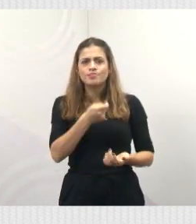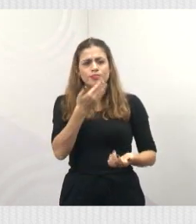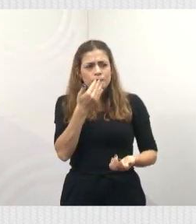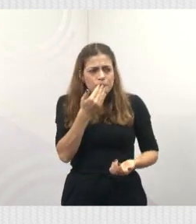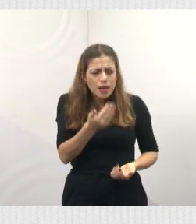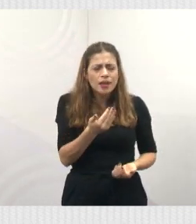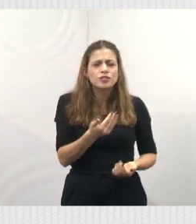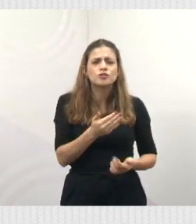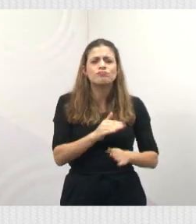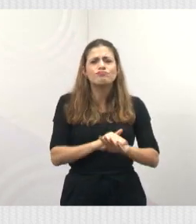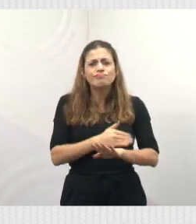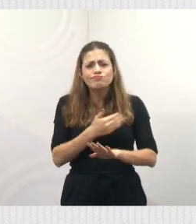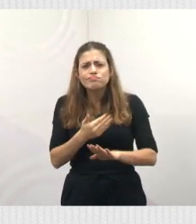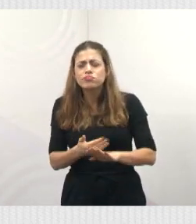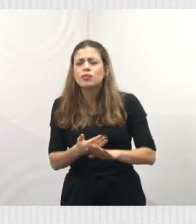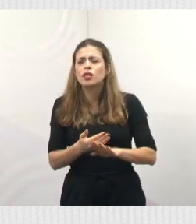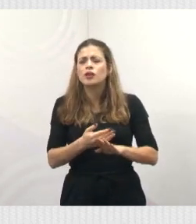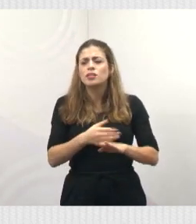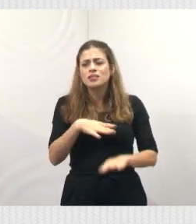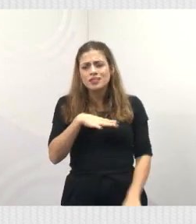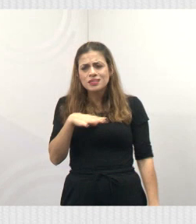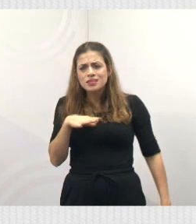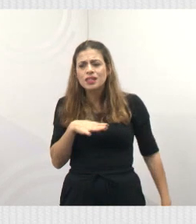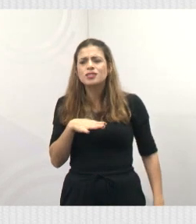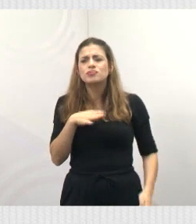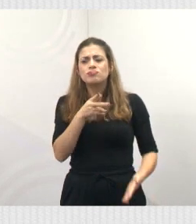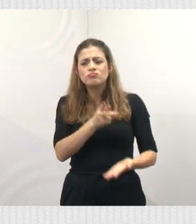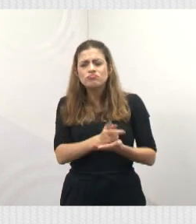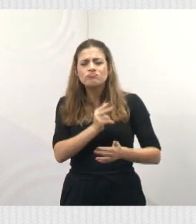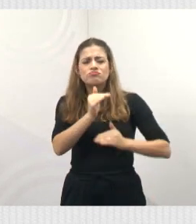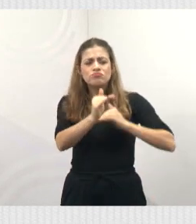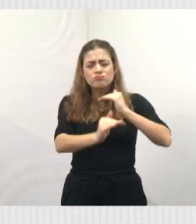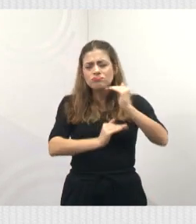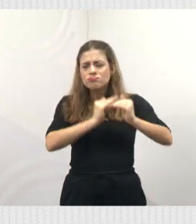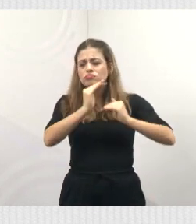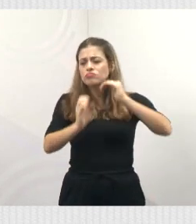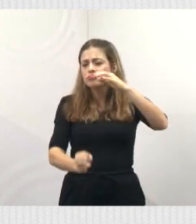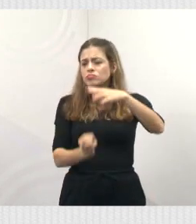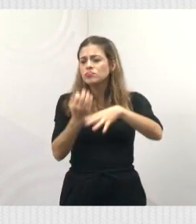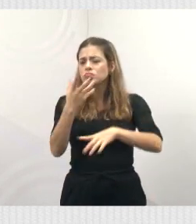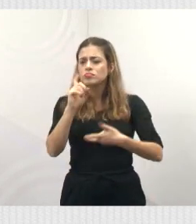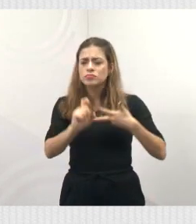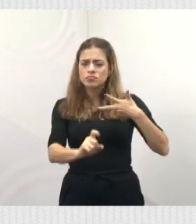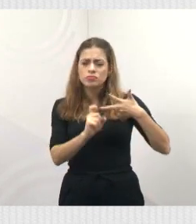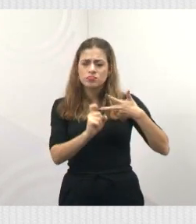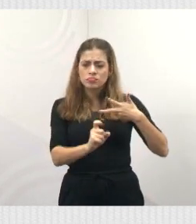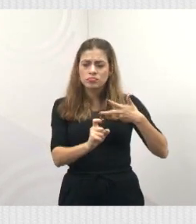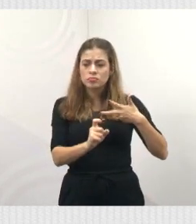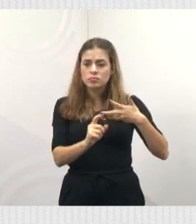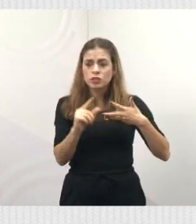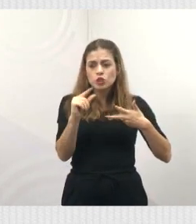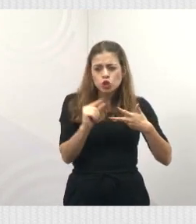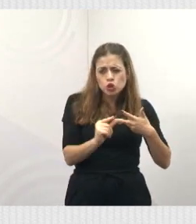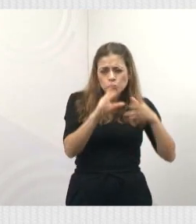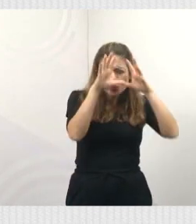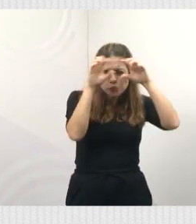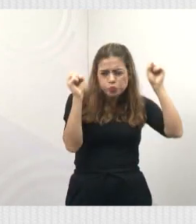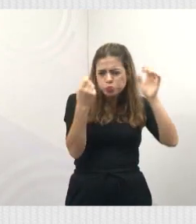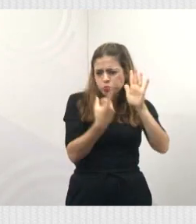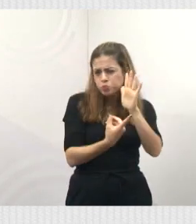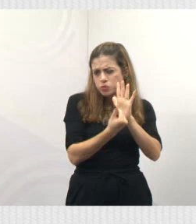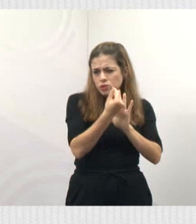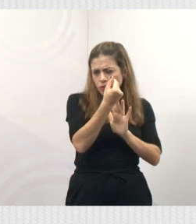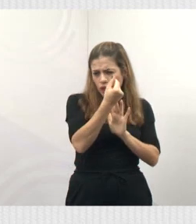municípios aprimorem, que os municípios desenvolvam, para que crie, dentro do Executivo Municipal, um mini Tribunal de Contas. A gente